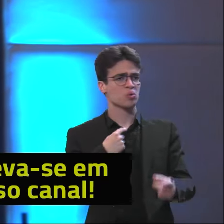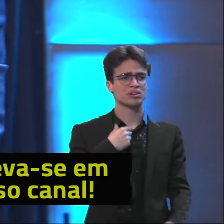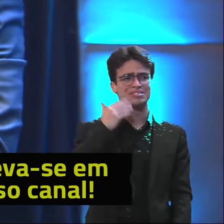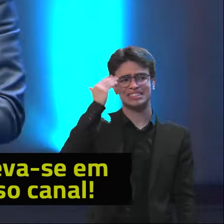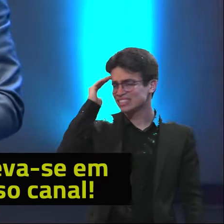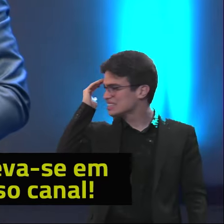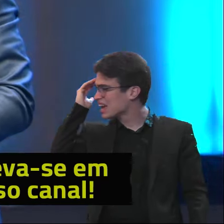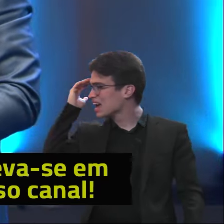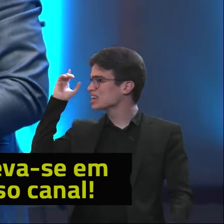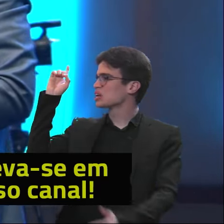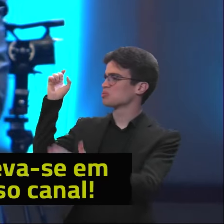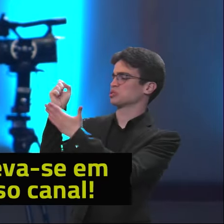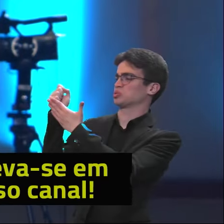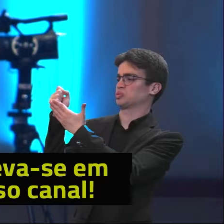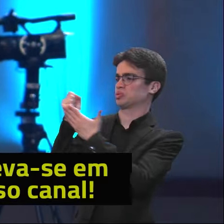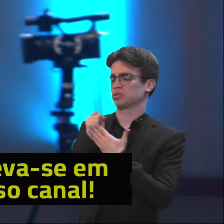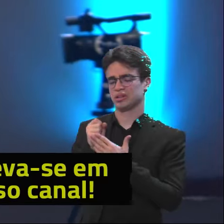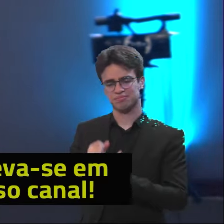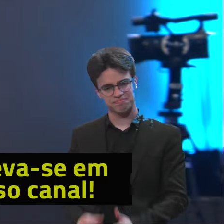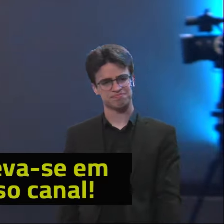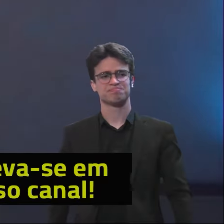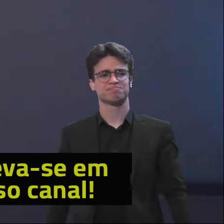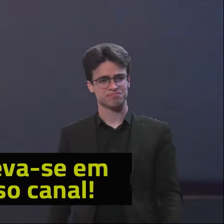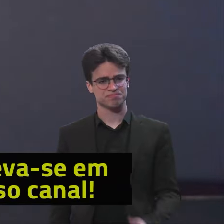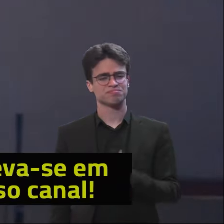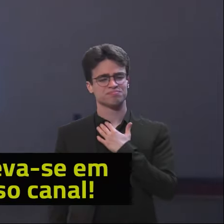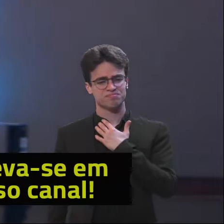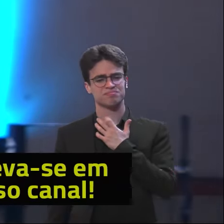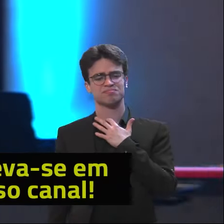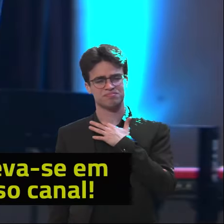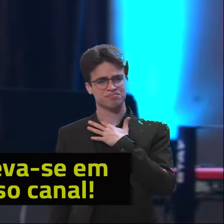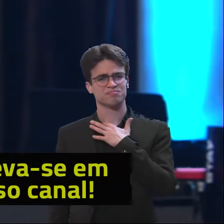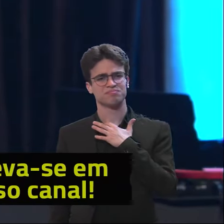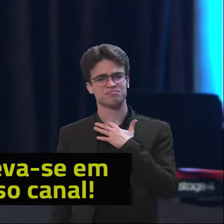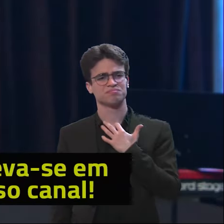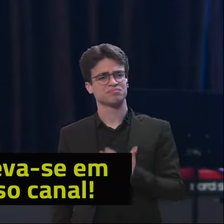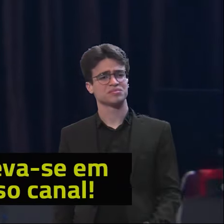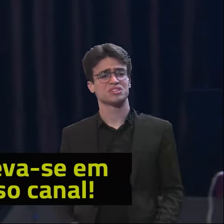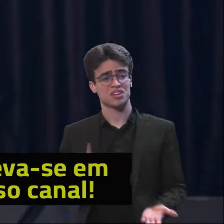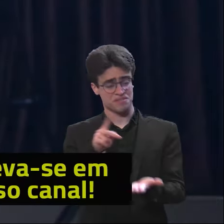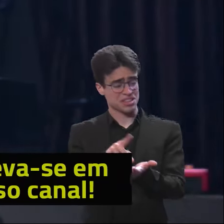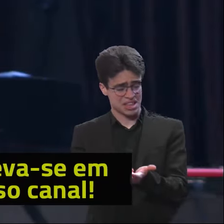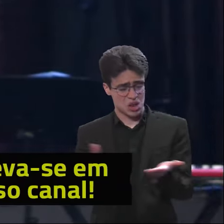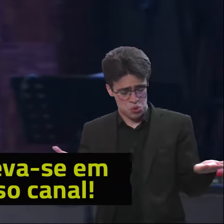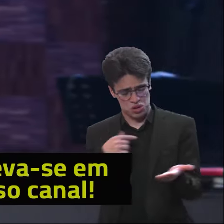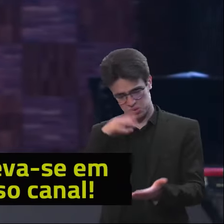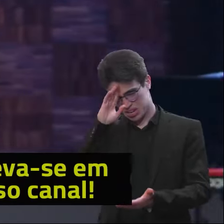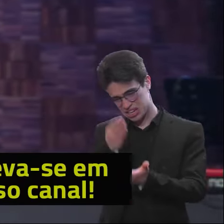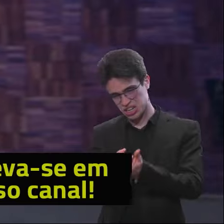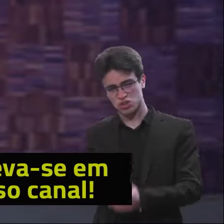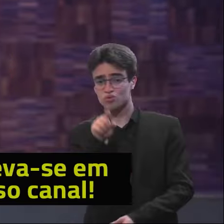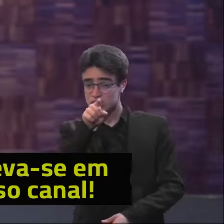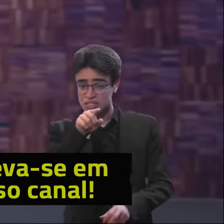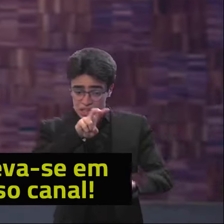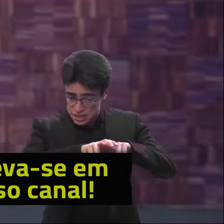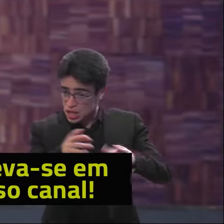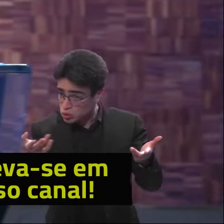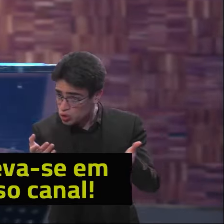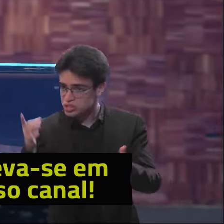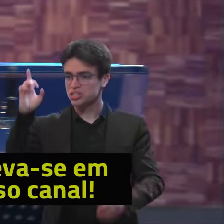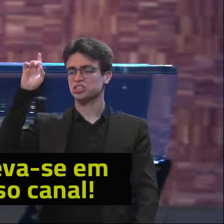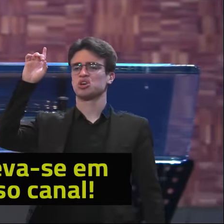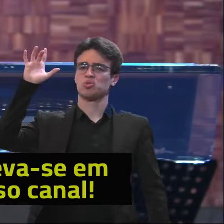Sabe, hoje eu creio, Deus vai te visitar na poltrona que você está sentado.